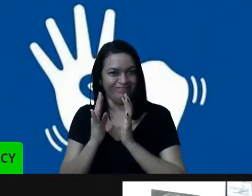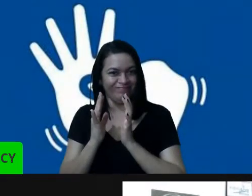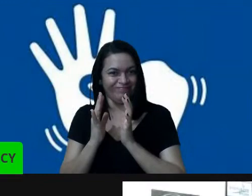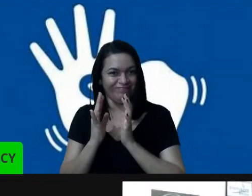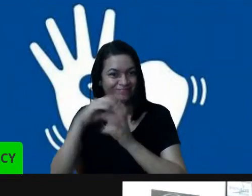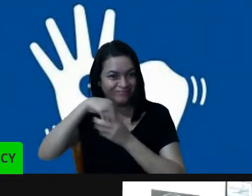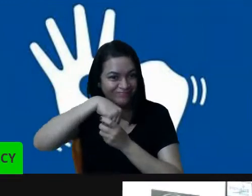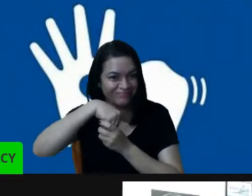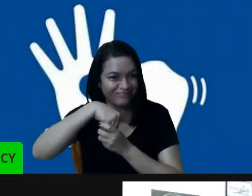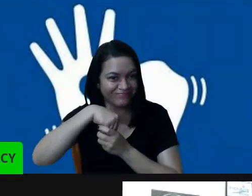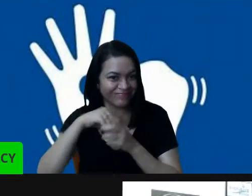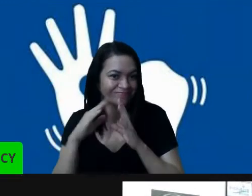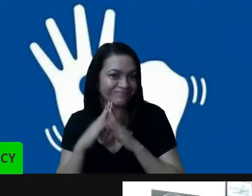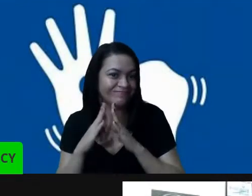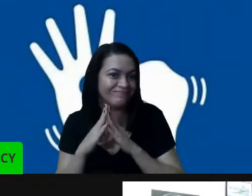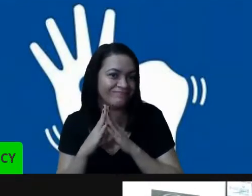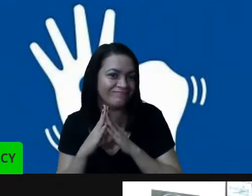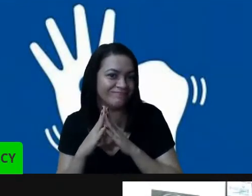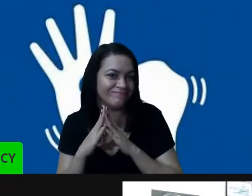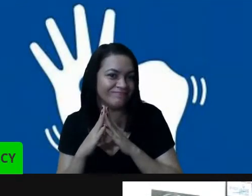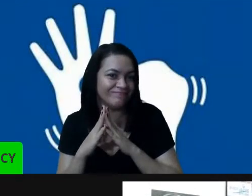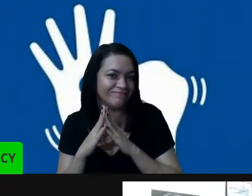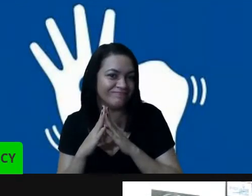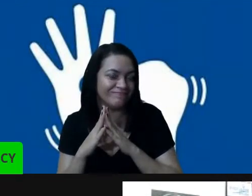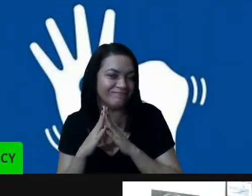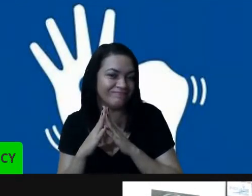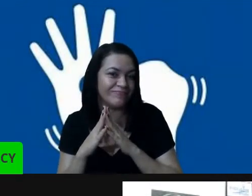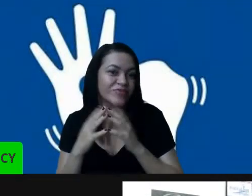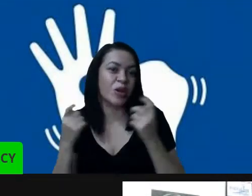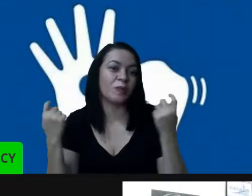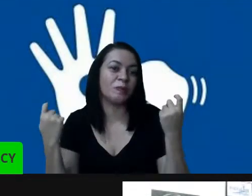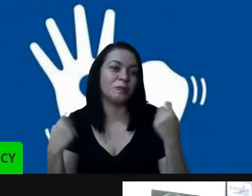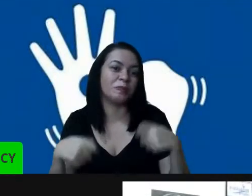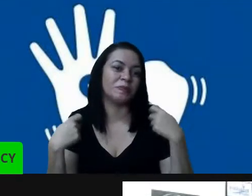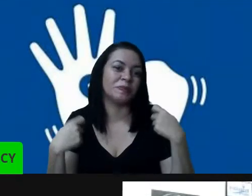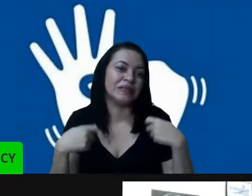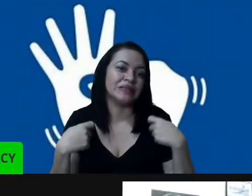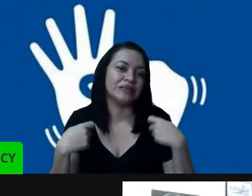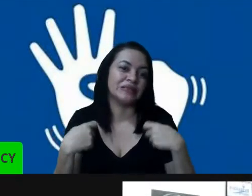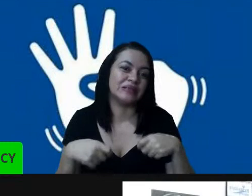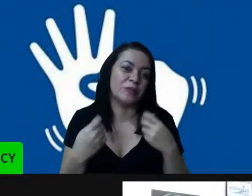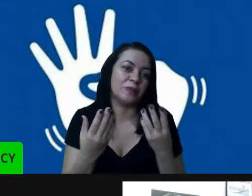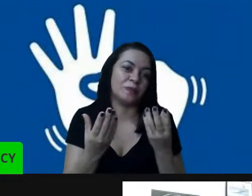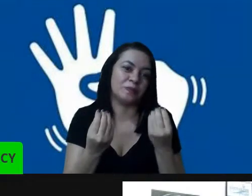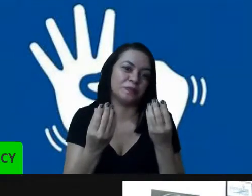né? E dizer que a gente precisa muito trabalhar